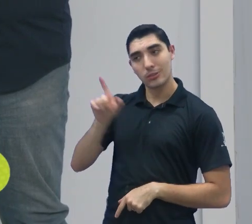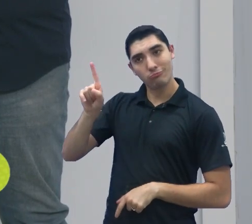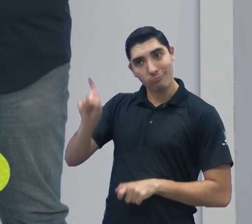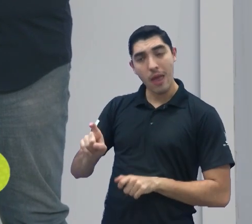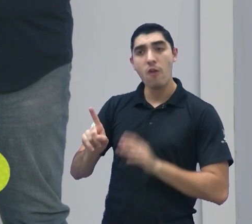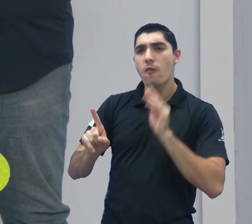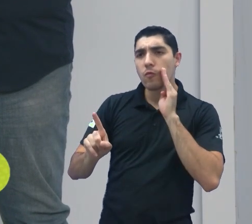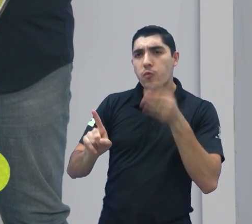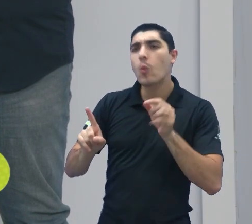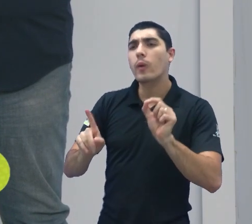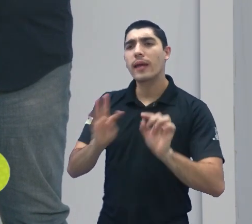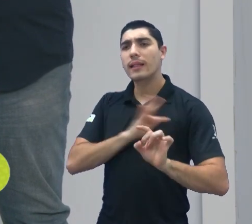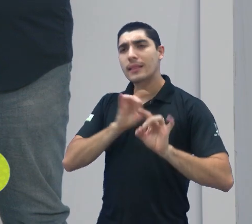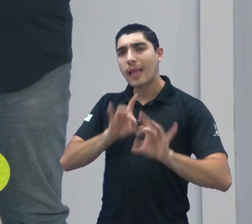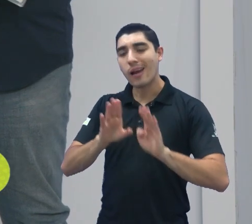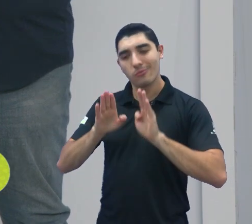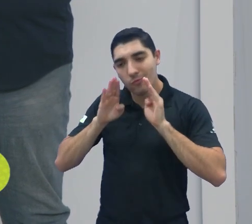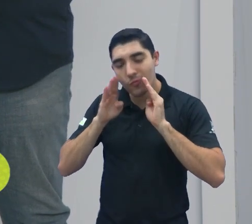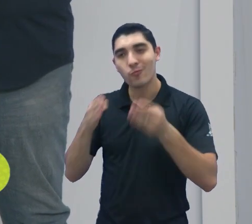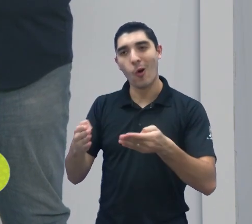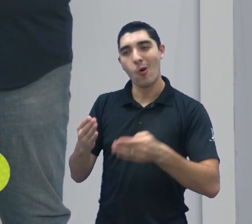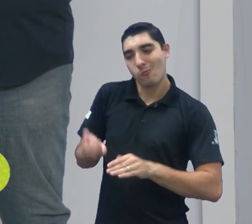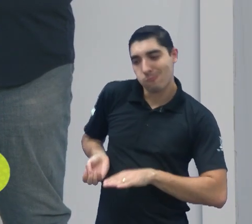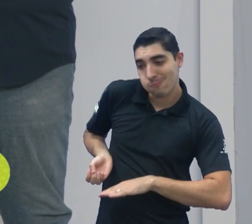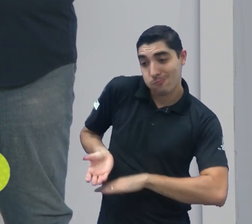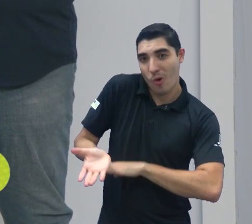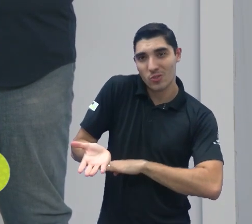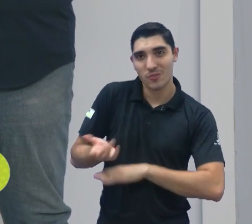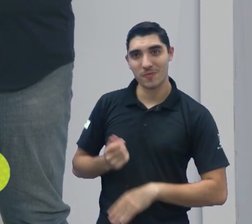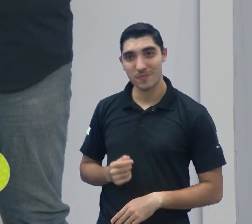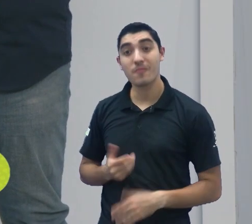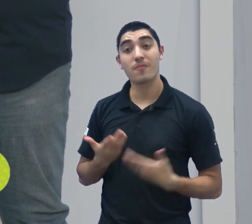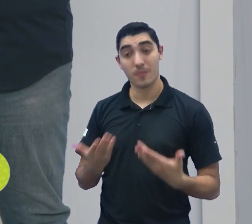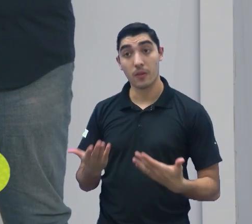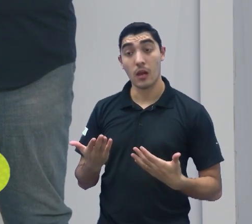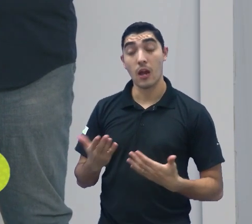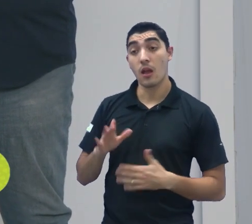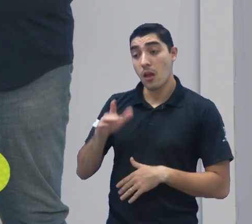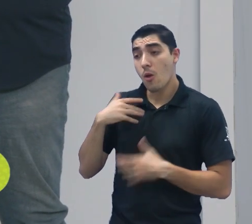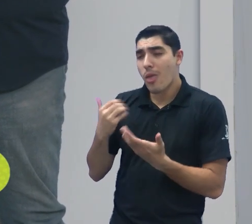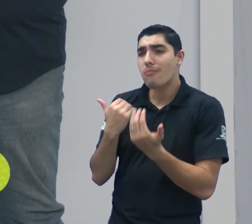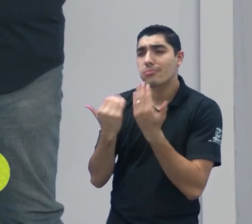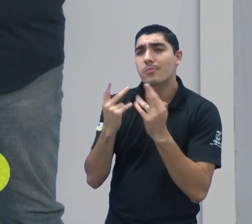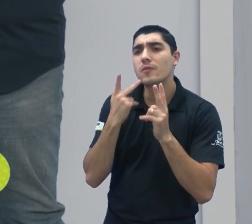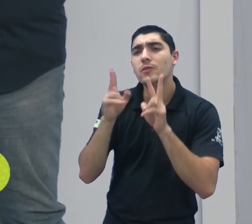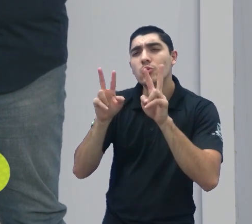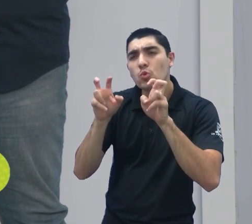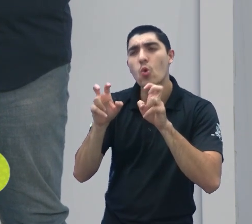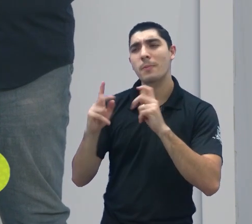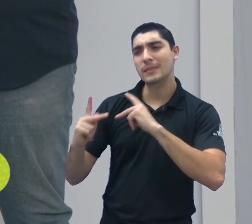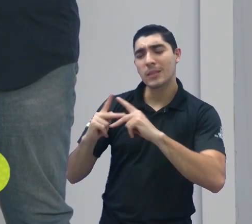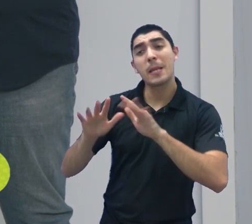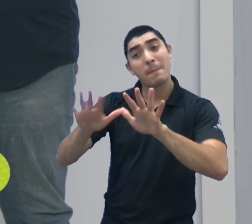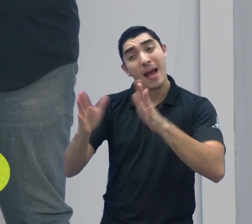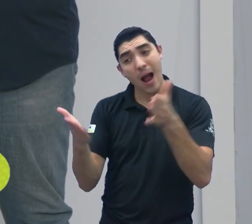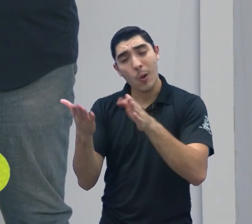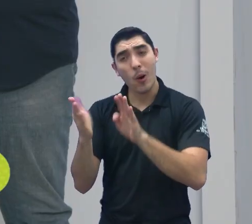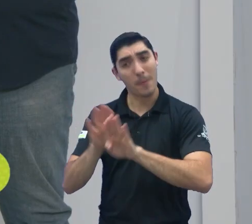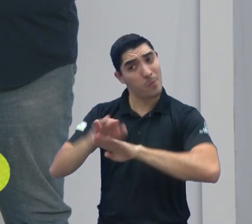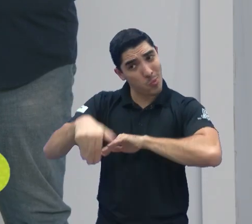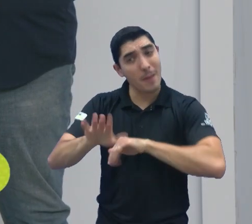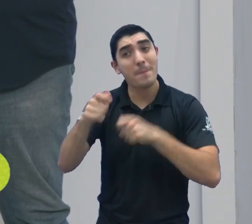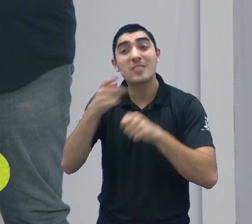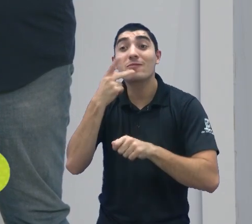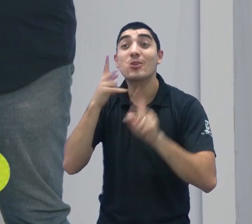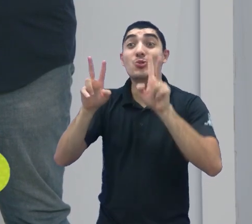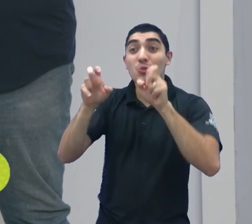Zezinho, eu queria continuar falando mais de São José, aquela coisa toda, mas a gente já vai ter que pular para a parte da seleção brasileira. Você não começou na seleção